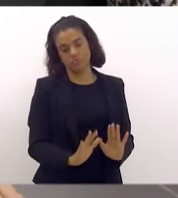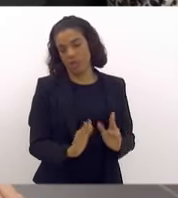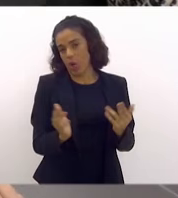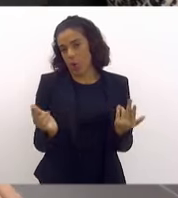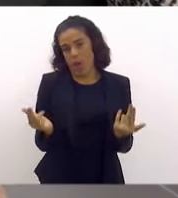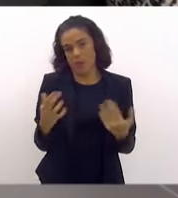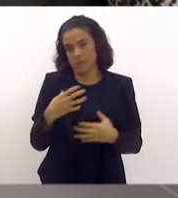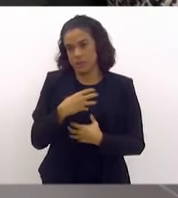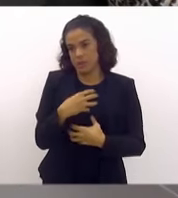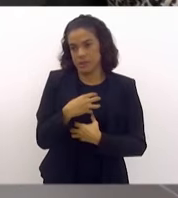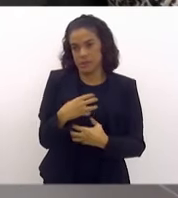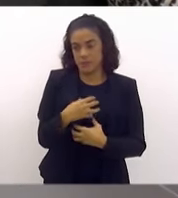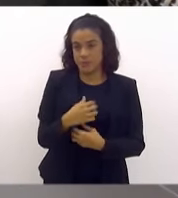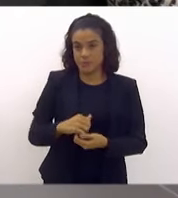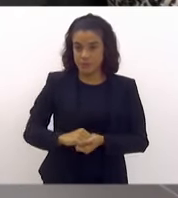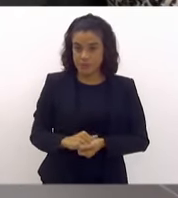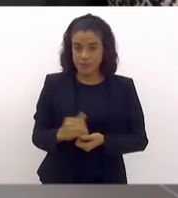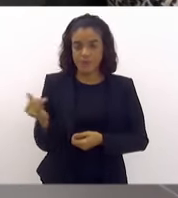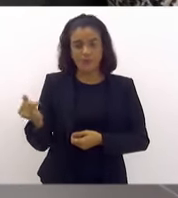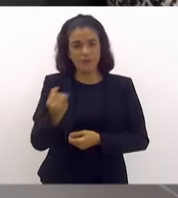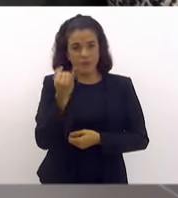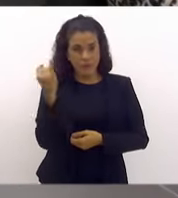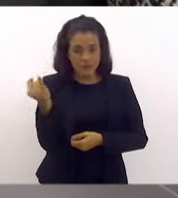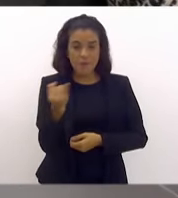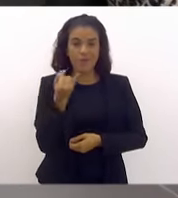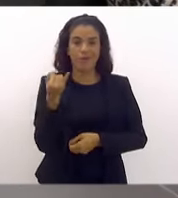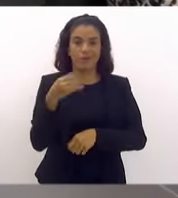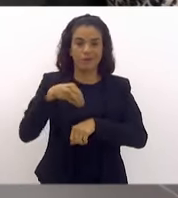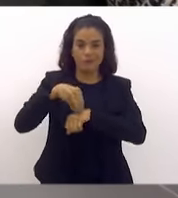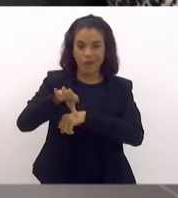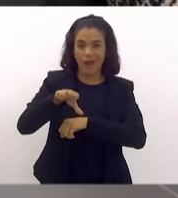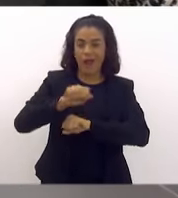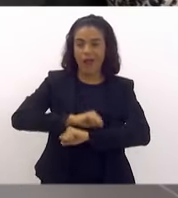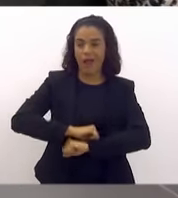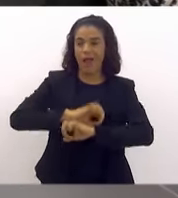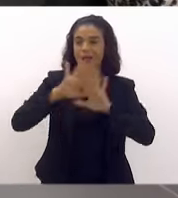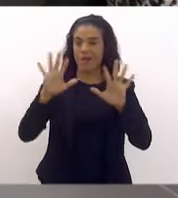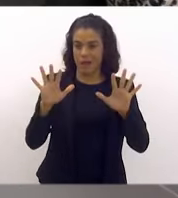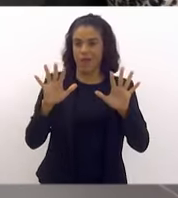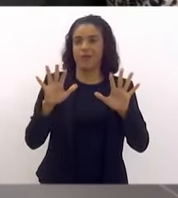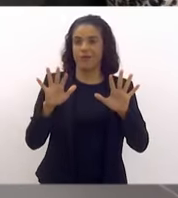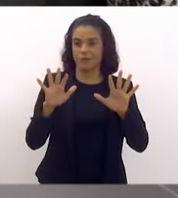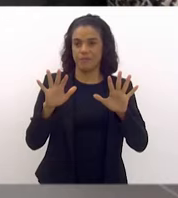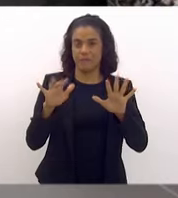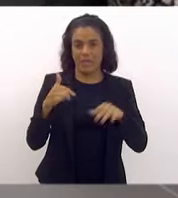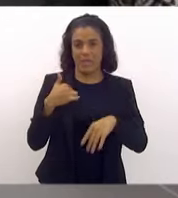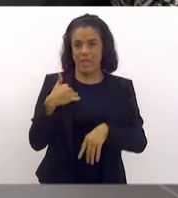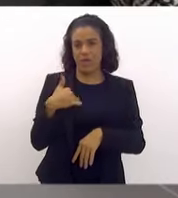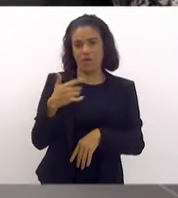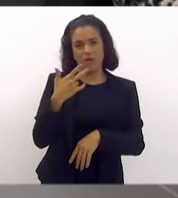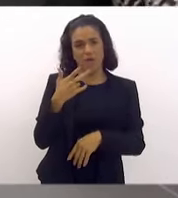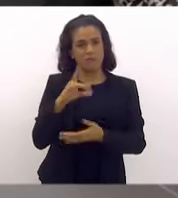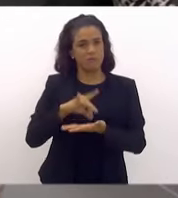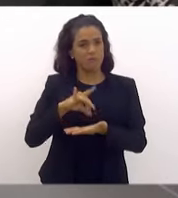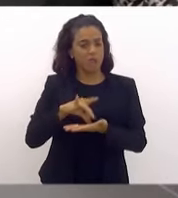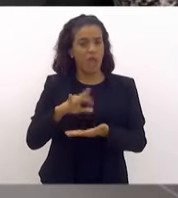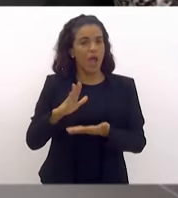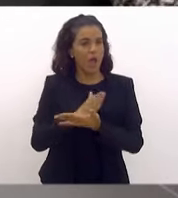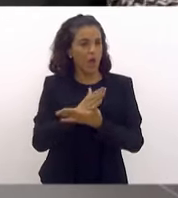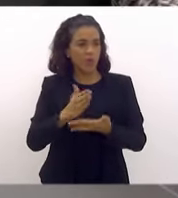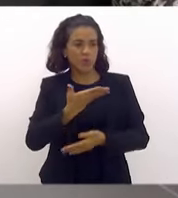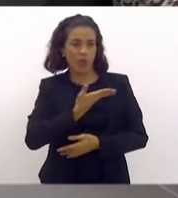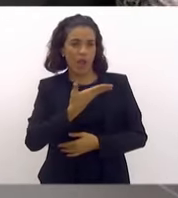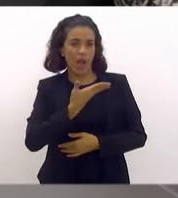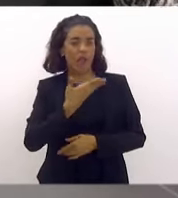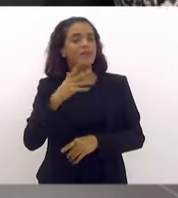que eh isso seja deixado claro né No meu eu eu reconheço que me deparo com alguns colegas que tem